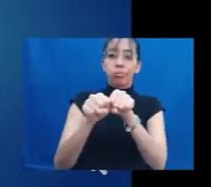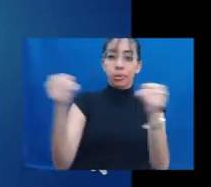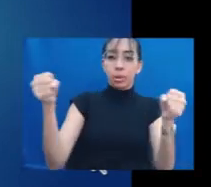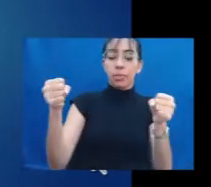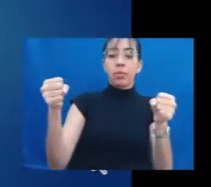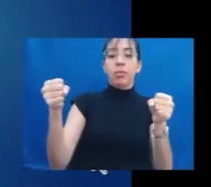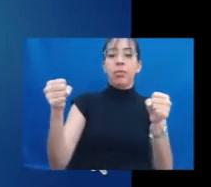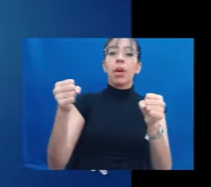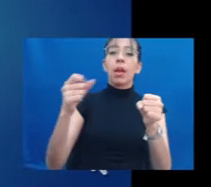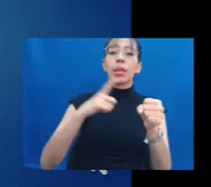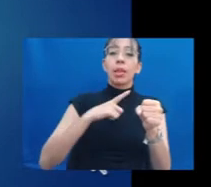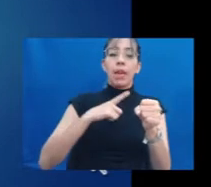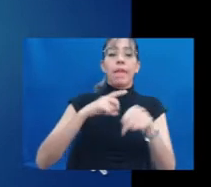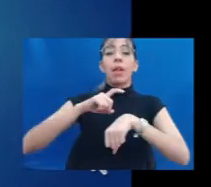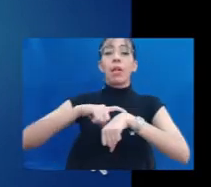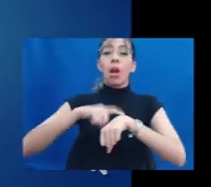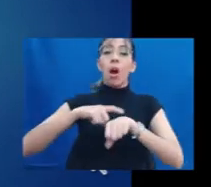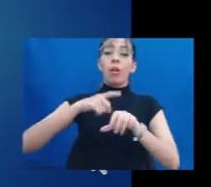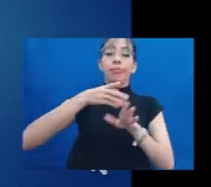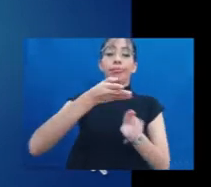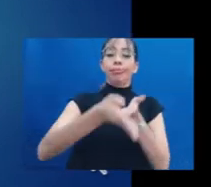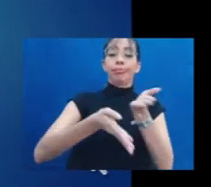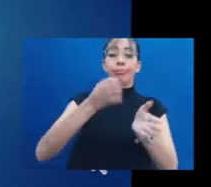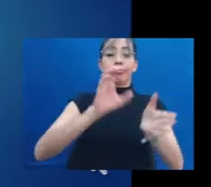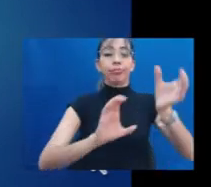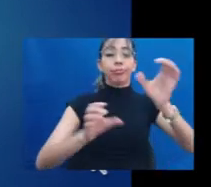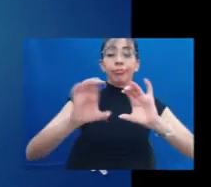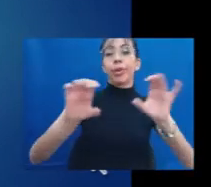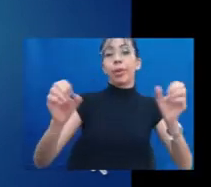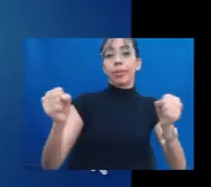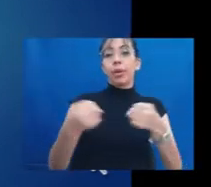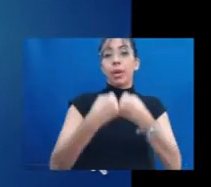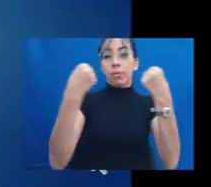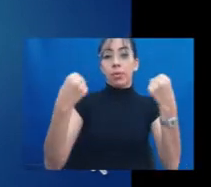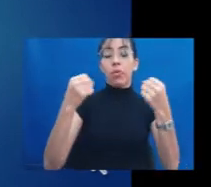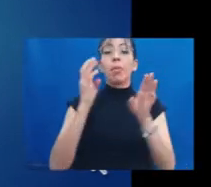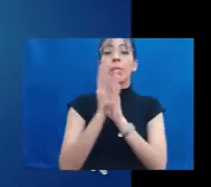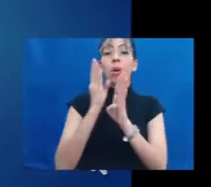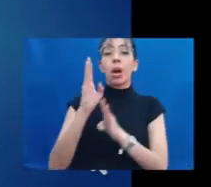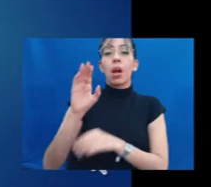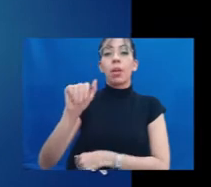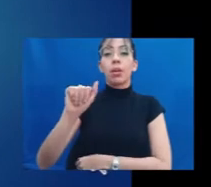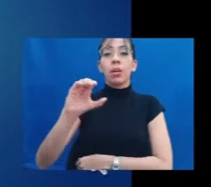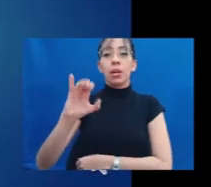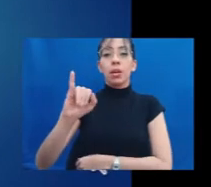química, houve um estouro durante essa manipulação e possivelmente foi uma reação envolvendo aí ácido